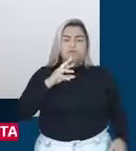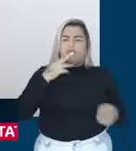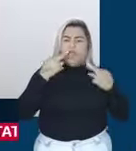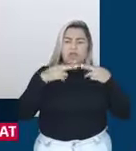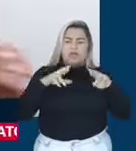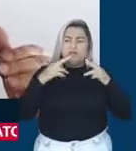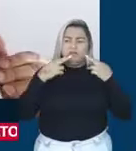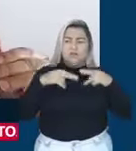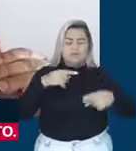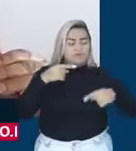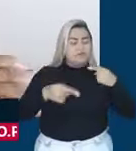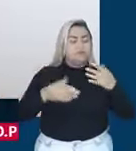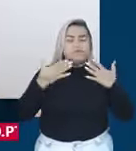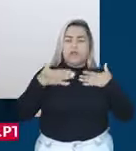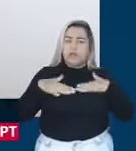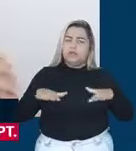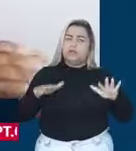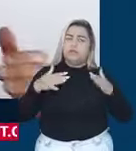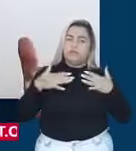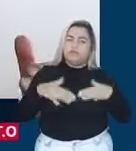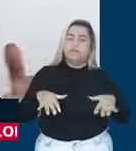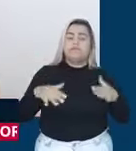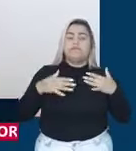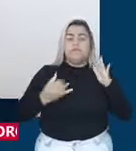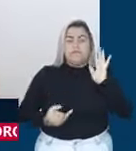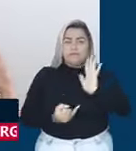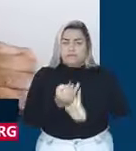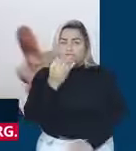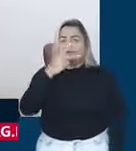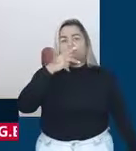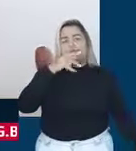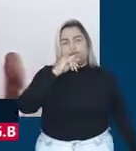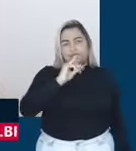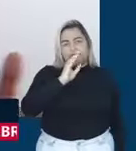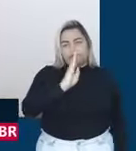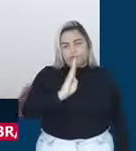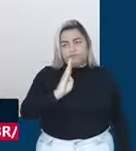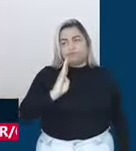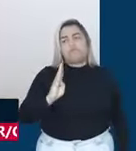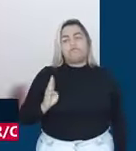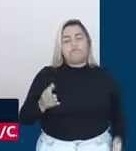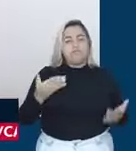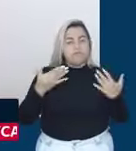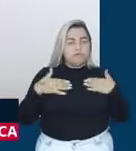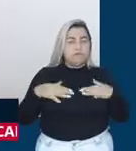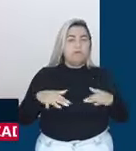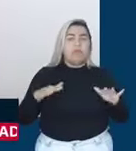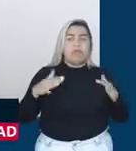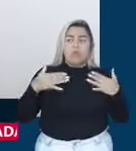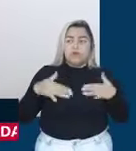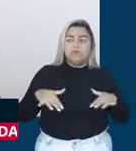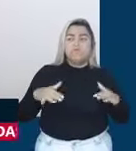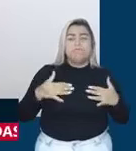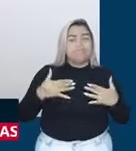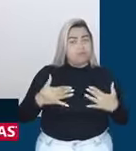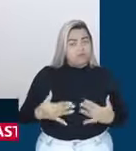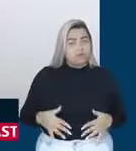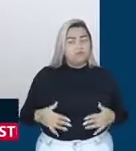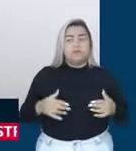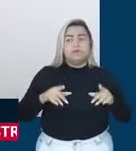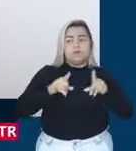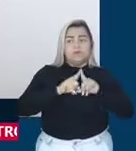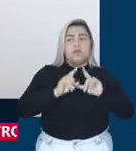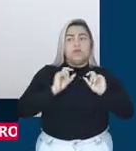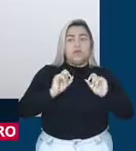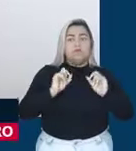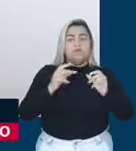política. Estava tranquilo, inflação, mas PIB estava tranquilo. Infelizmente, por um gesto totalmente